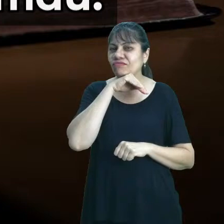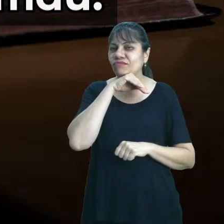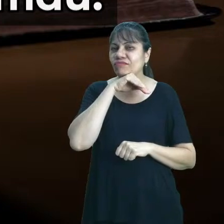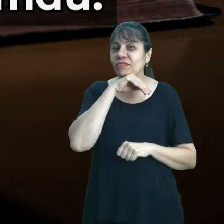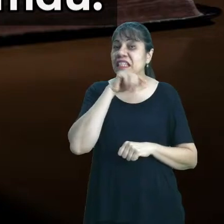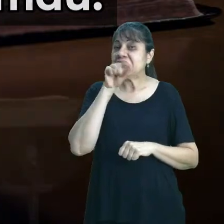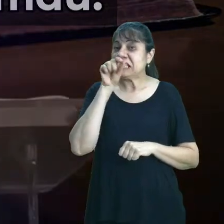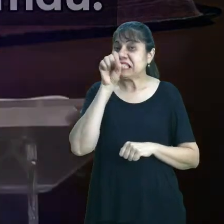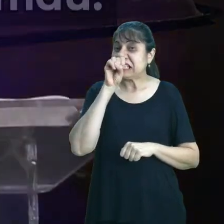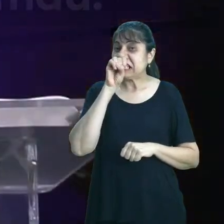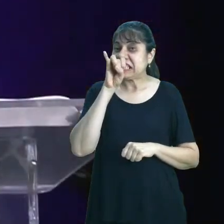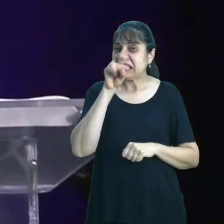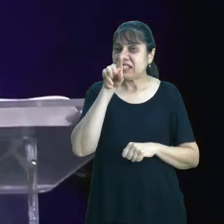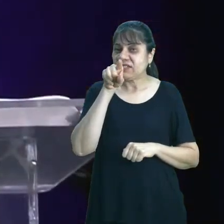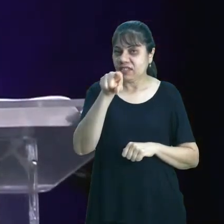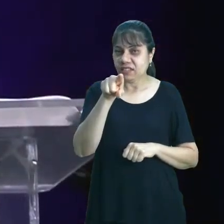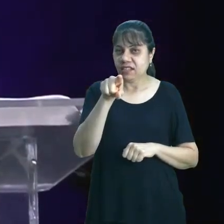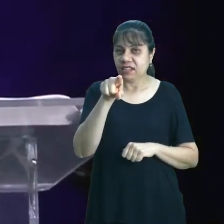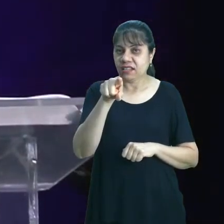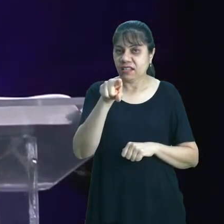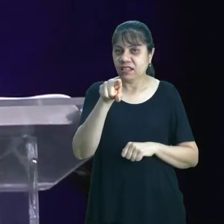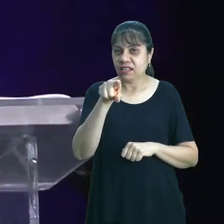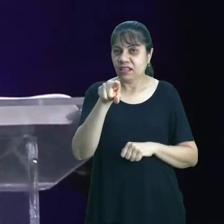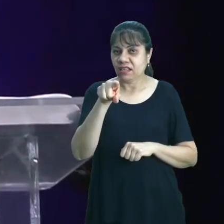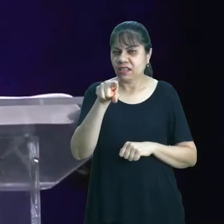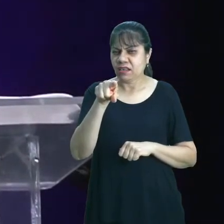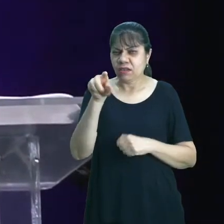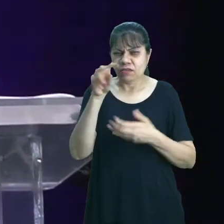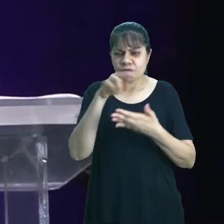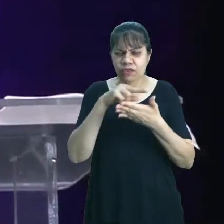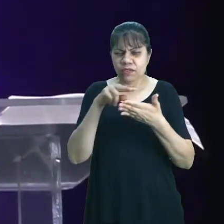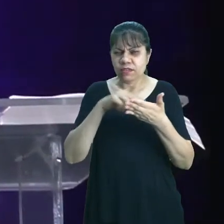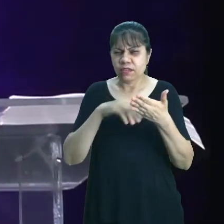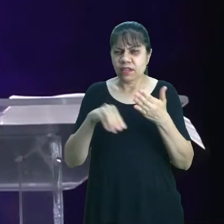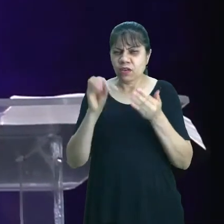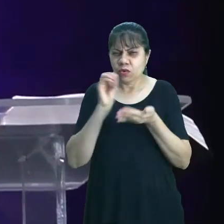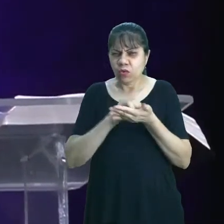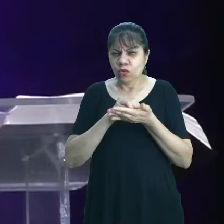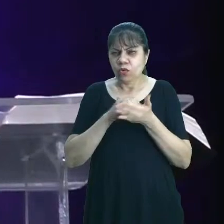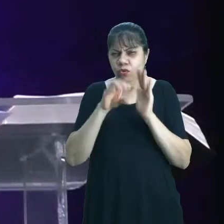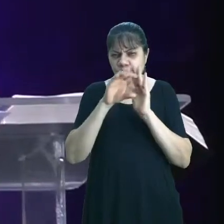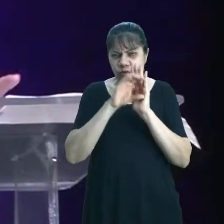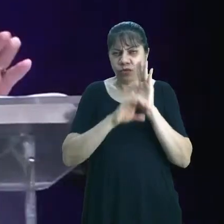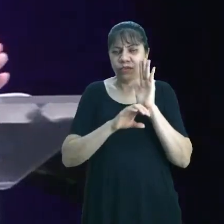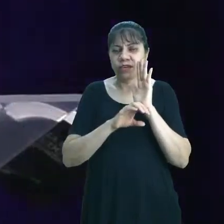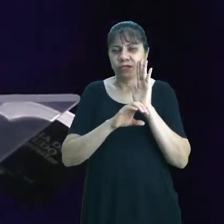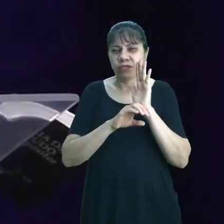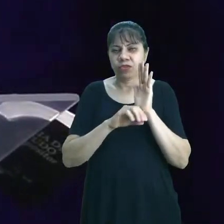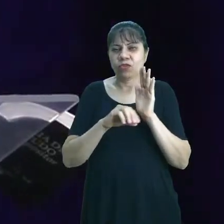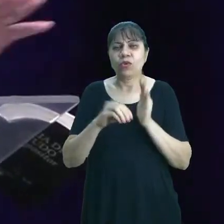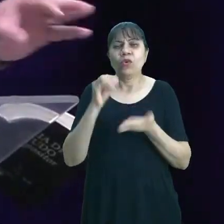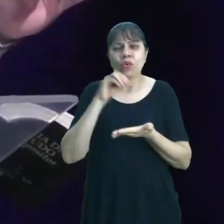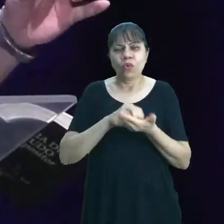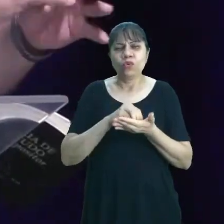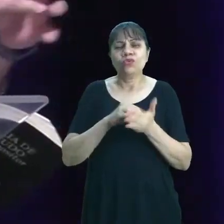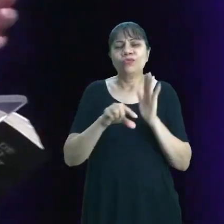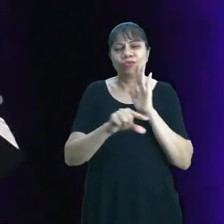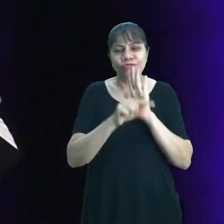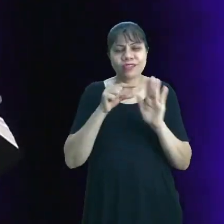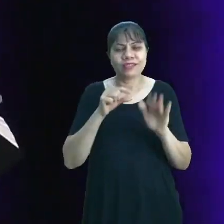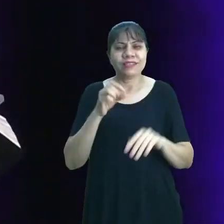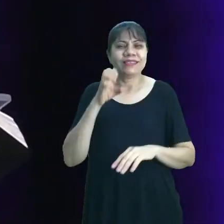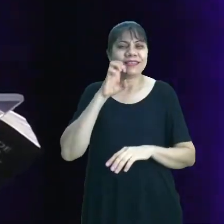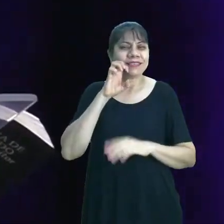você fosse ler apenas o último capítulo, os últimos versículos do livro de Eclesiastes, você